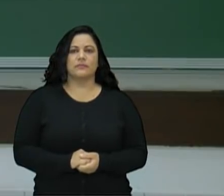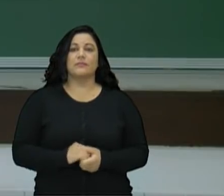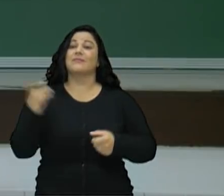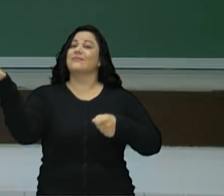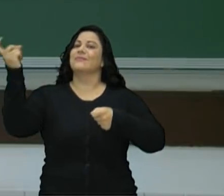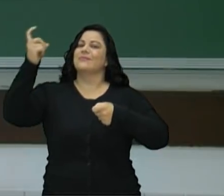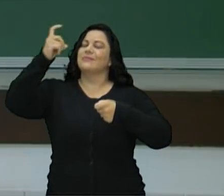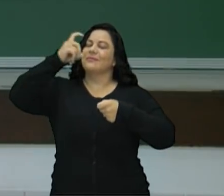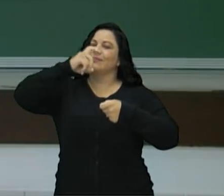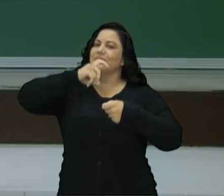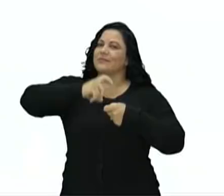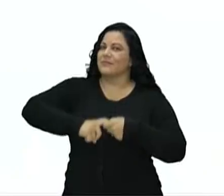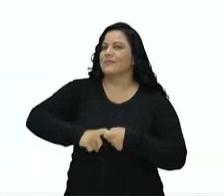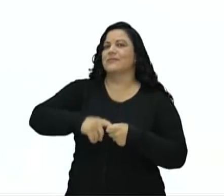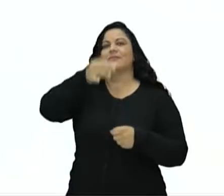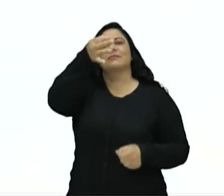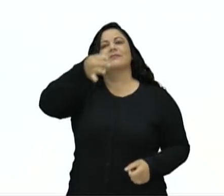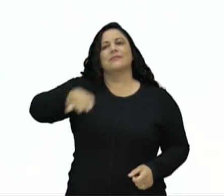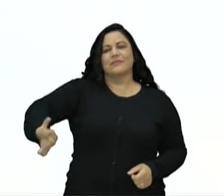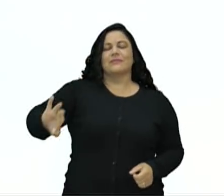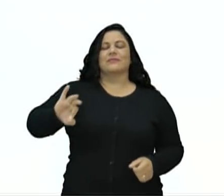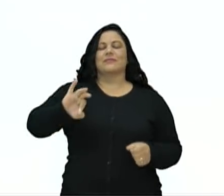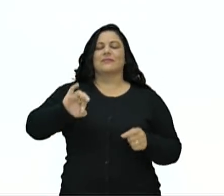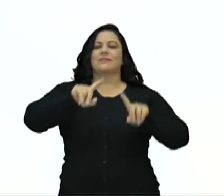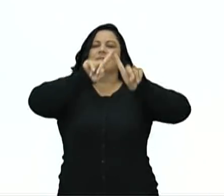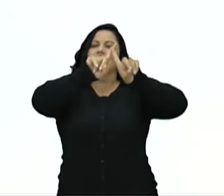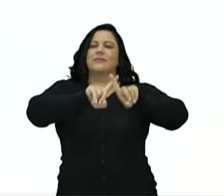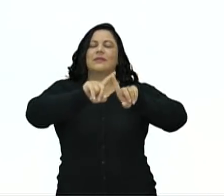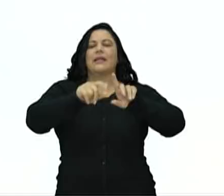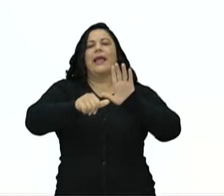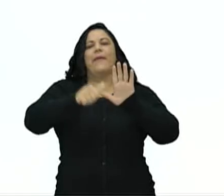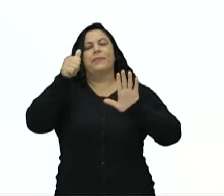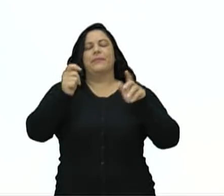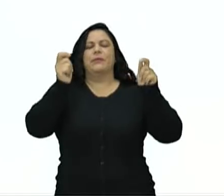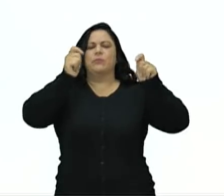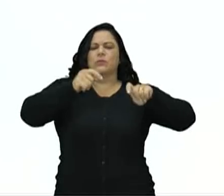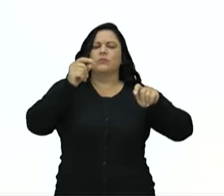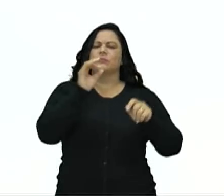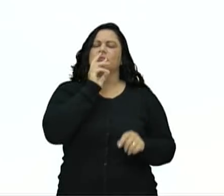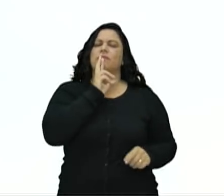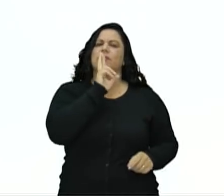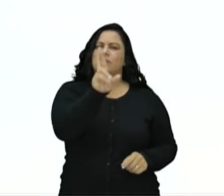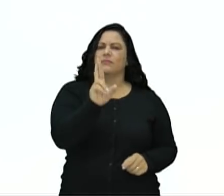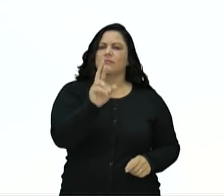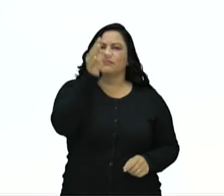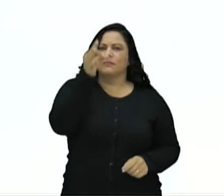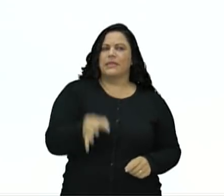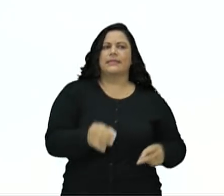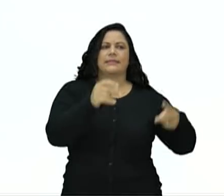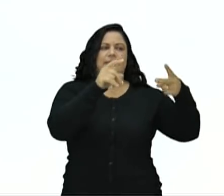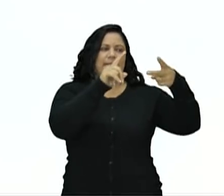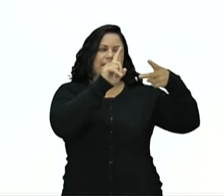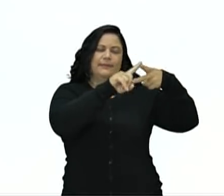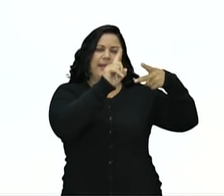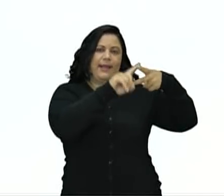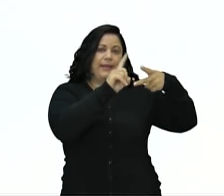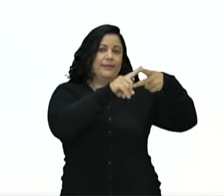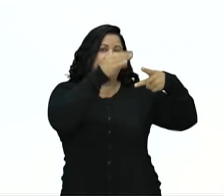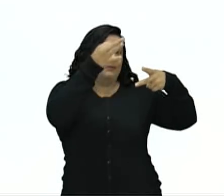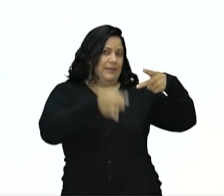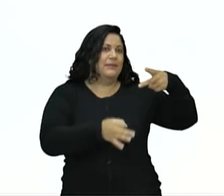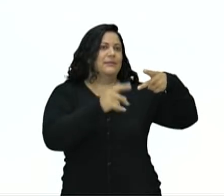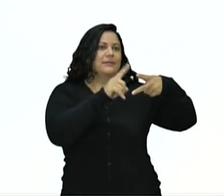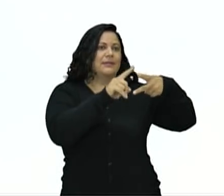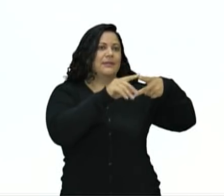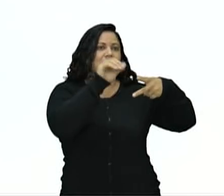Retornando então, o pessoal acertou quem marcou a primeira possibilidade como resposta certa, né? Então, nós temos mais um caso de anáfora, pois se